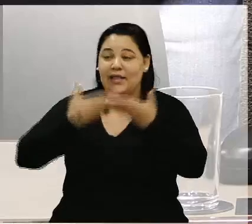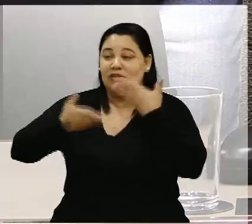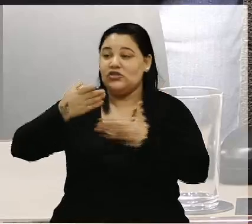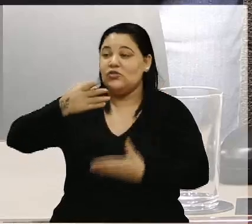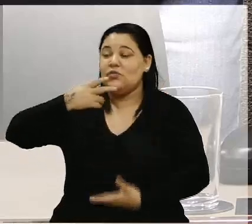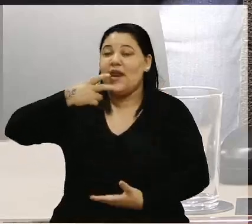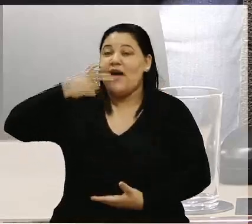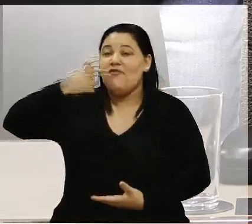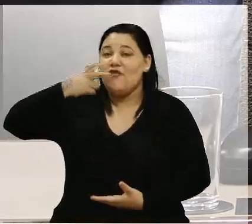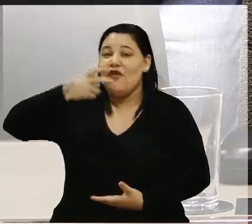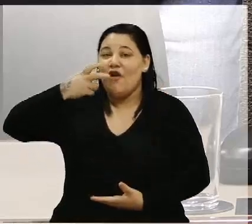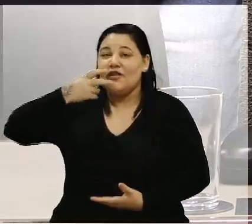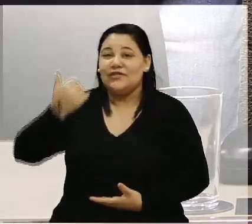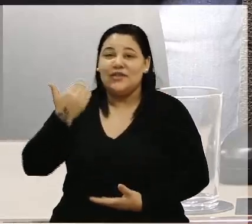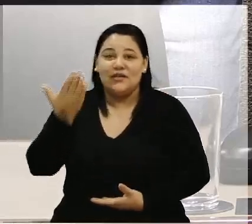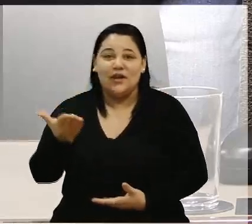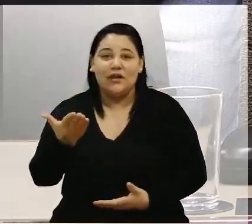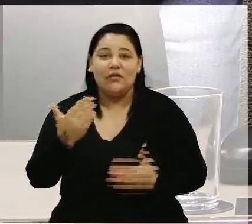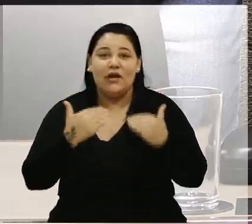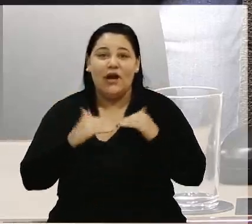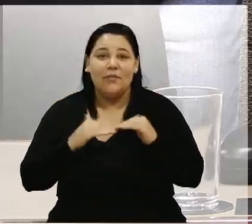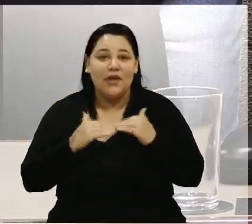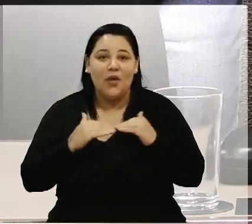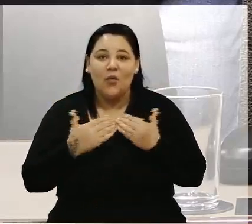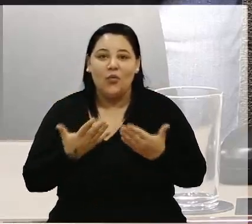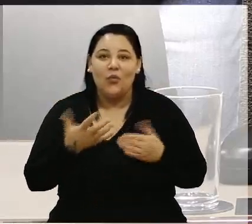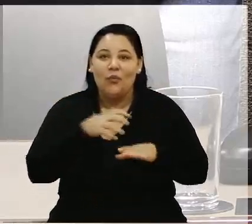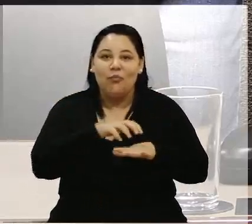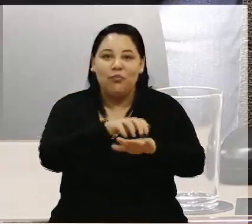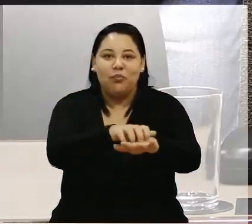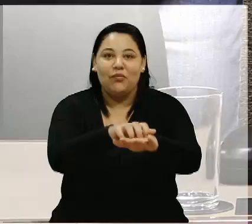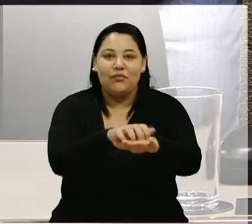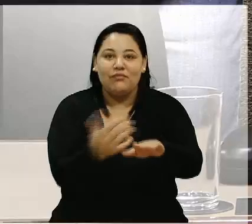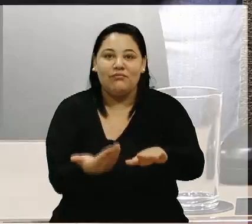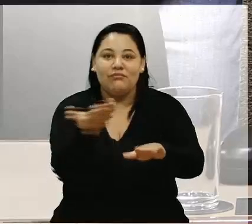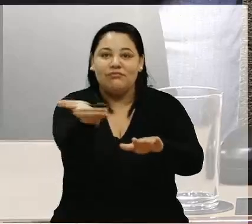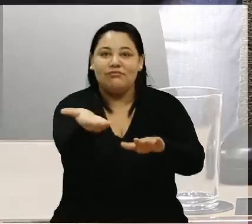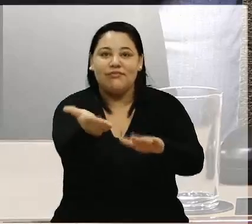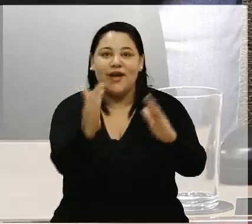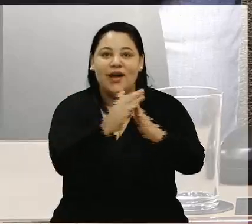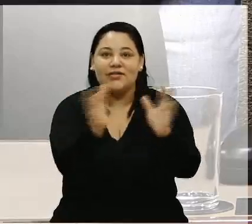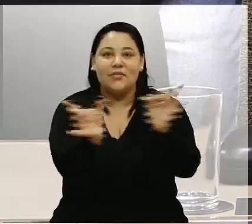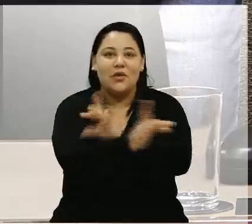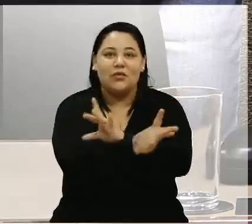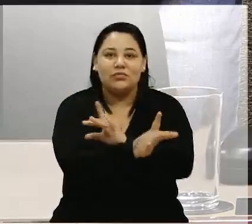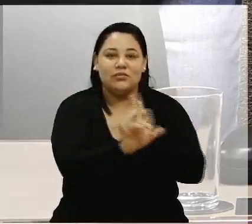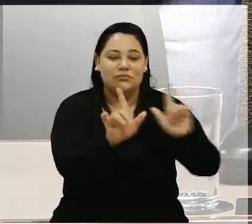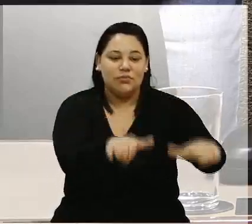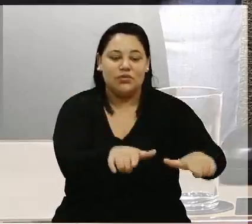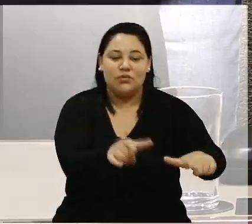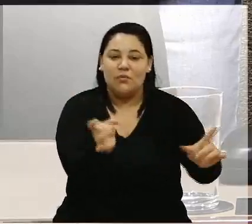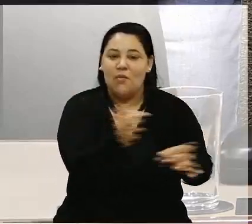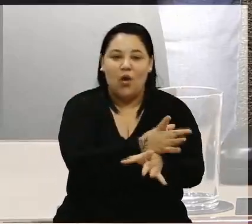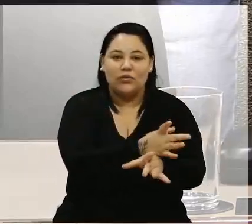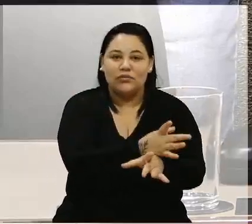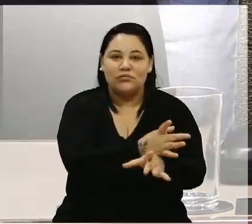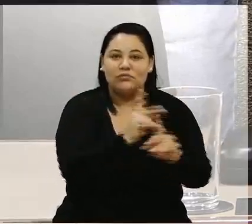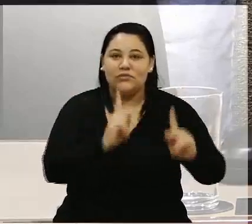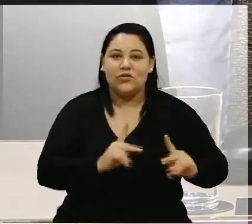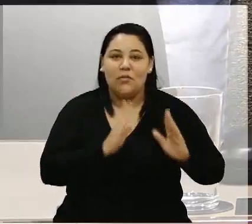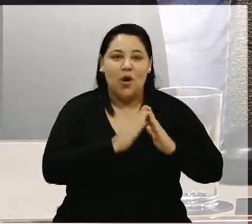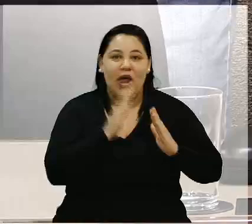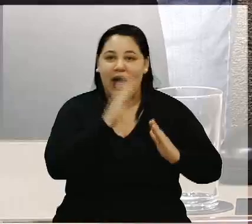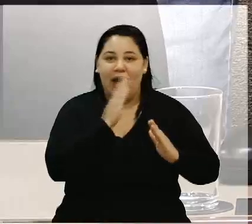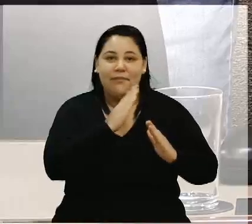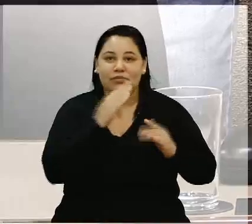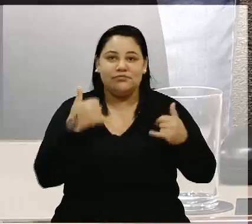que é entregue por um caminhão. A casa vem pronta, colocada no local, prontinha, a pessoa vai morar assim, ó,